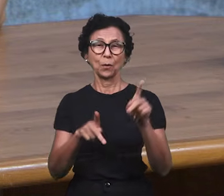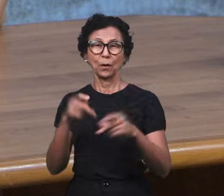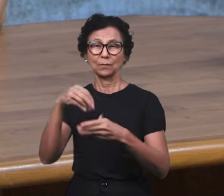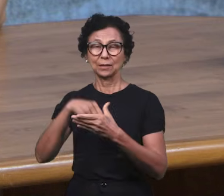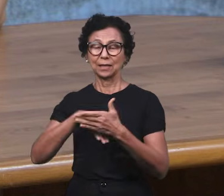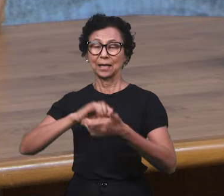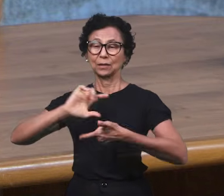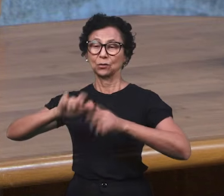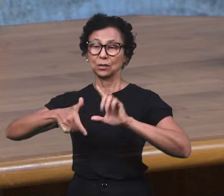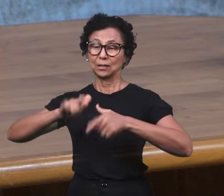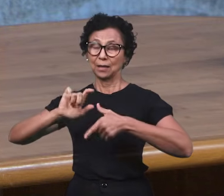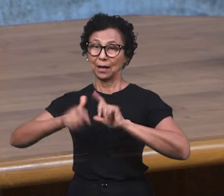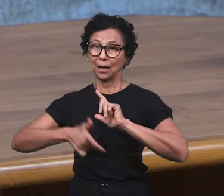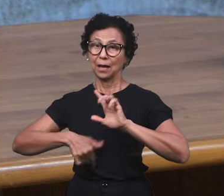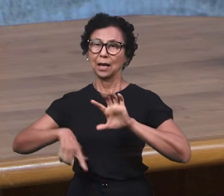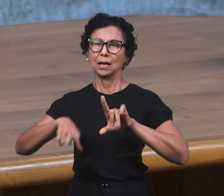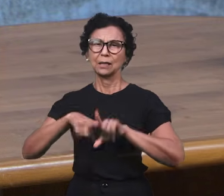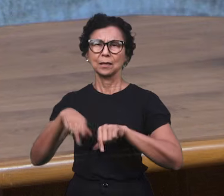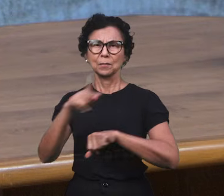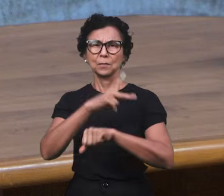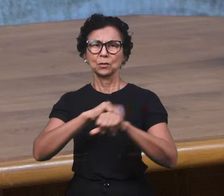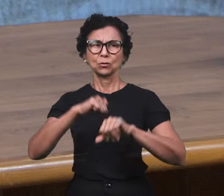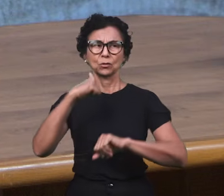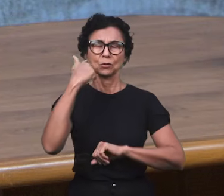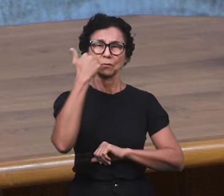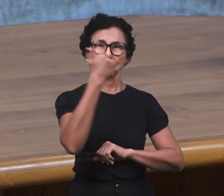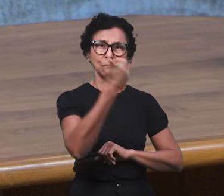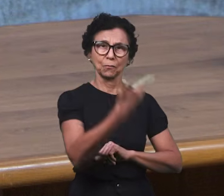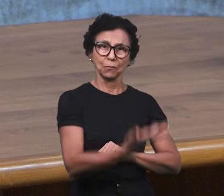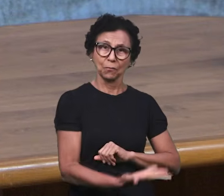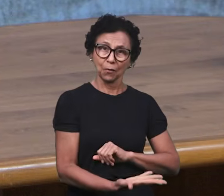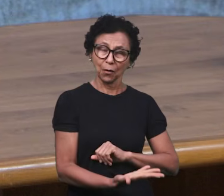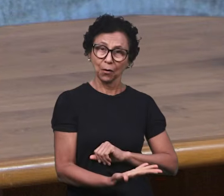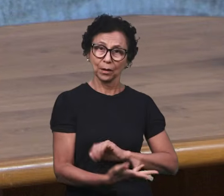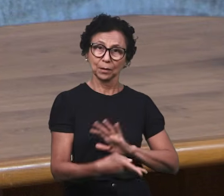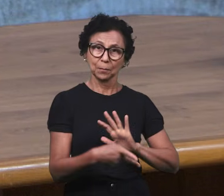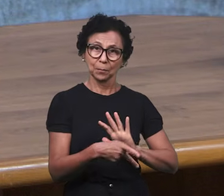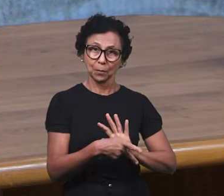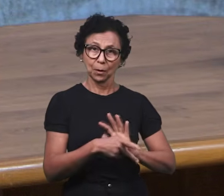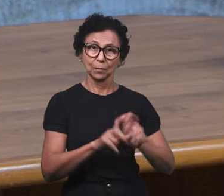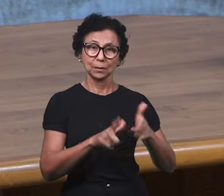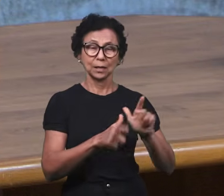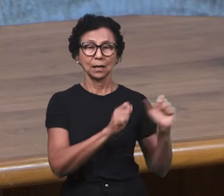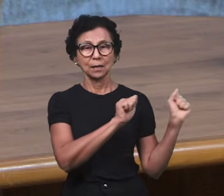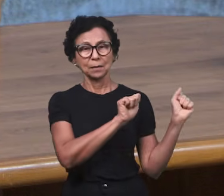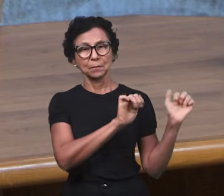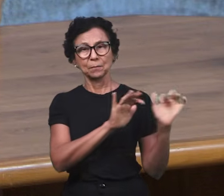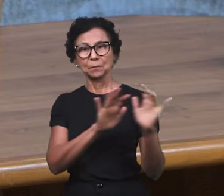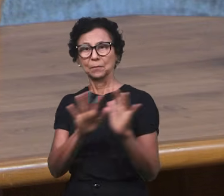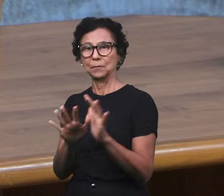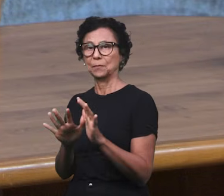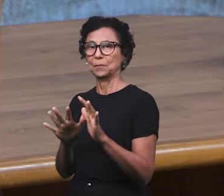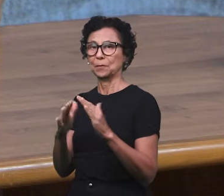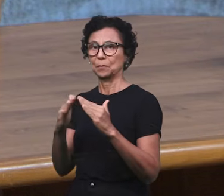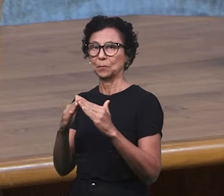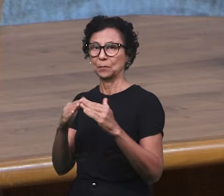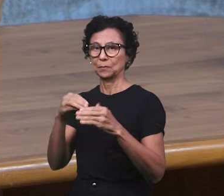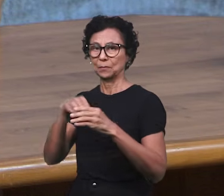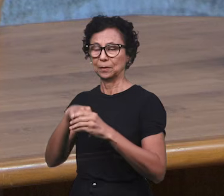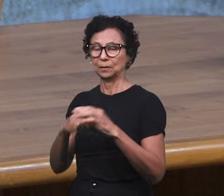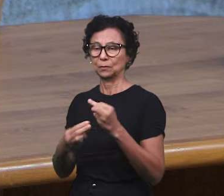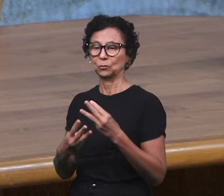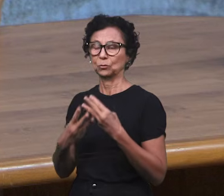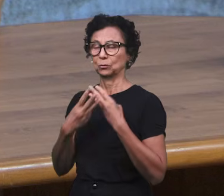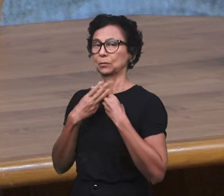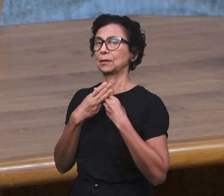Israel, como também os estrangeiros que vieram da terra de Israel e os que habitavam em Judá.